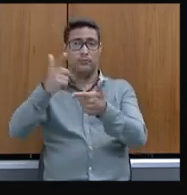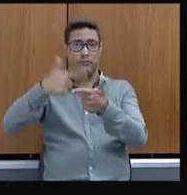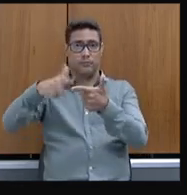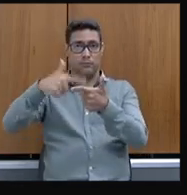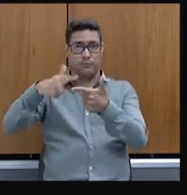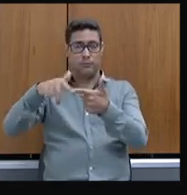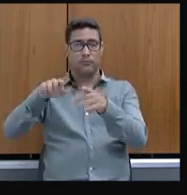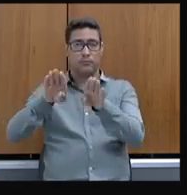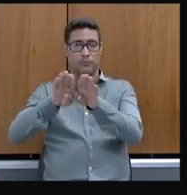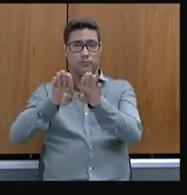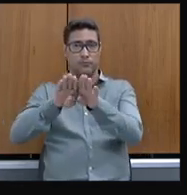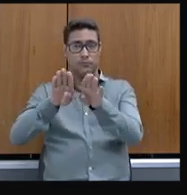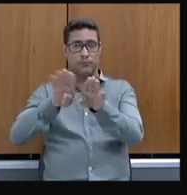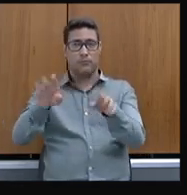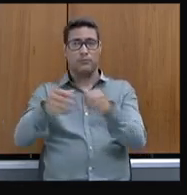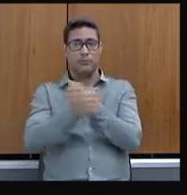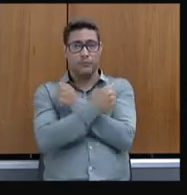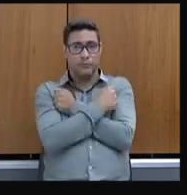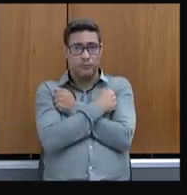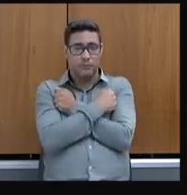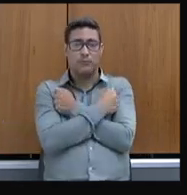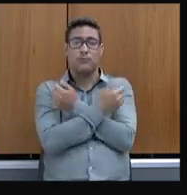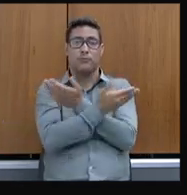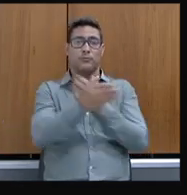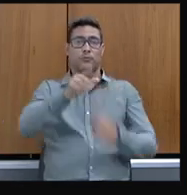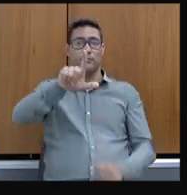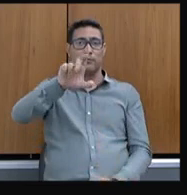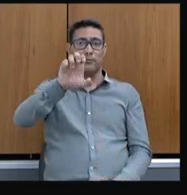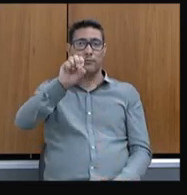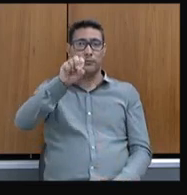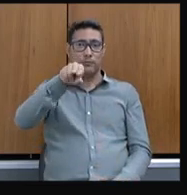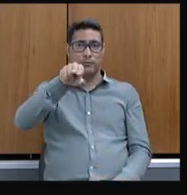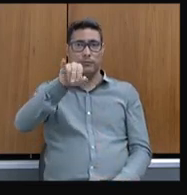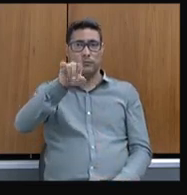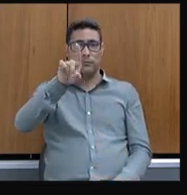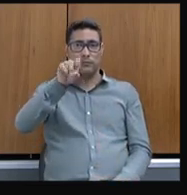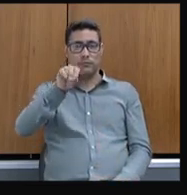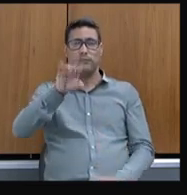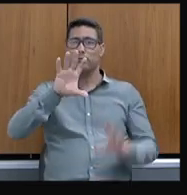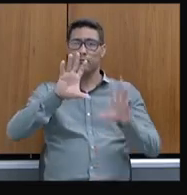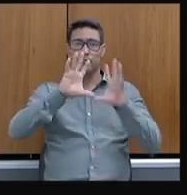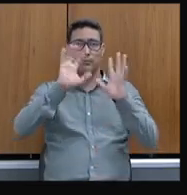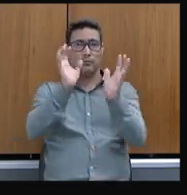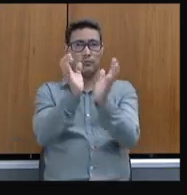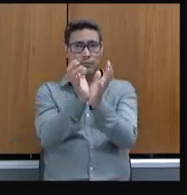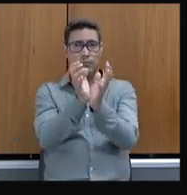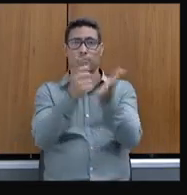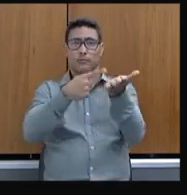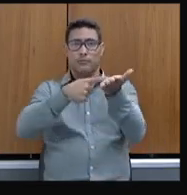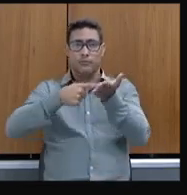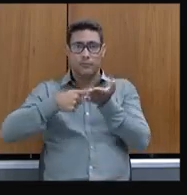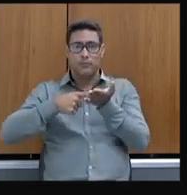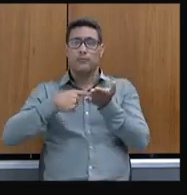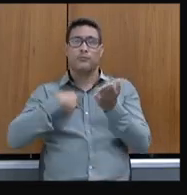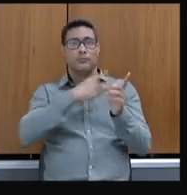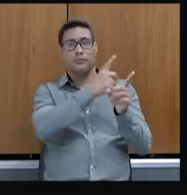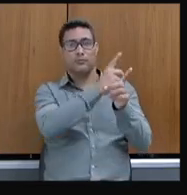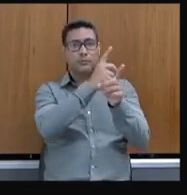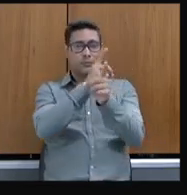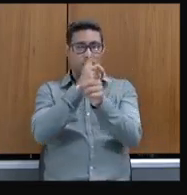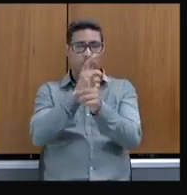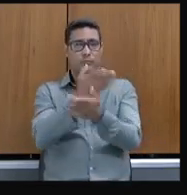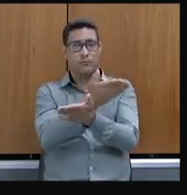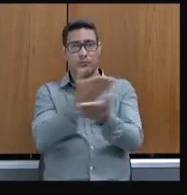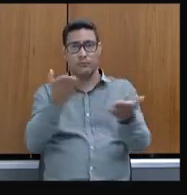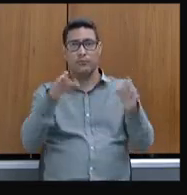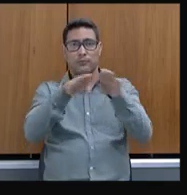quero deixar um grande abraço aí para o Leônidas toda sua equipe todos os convidados que se encontram na